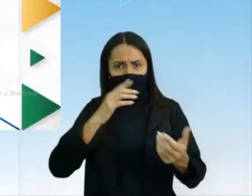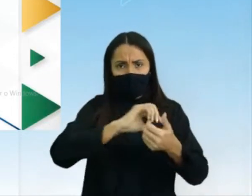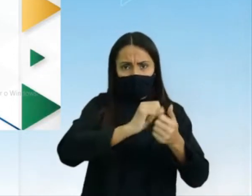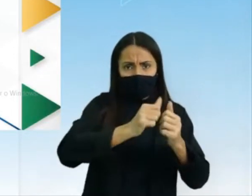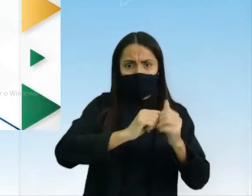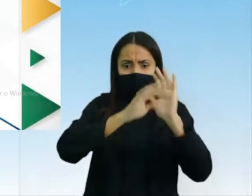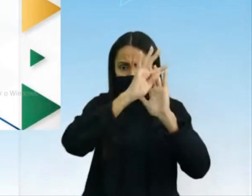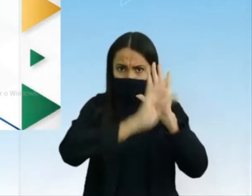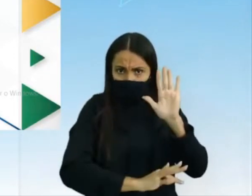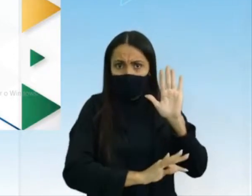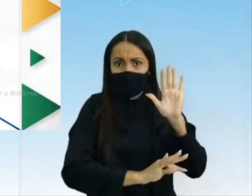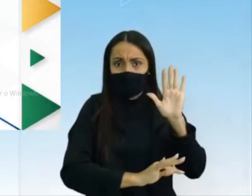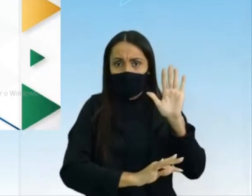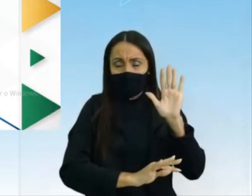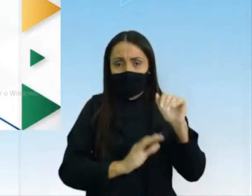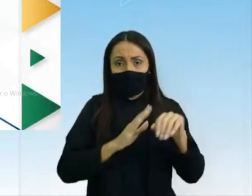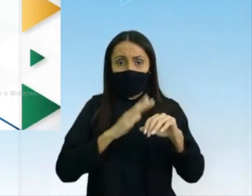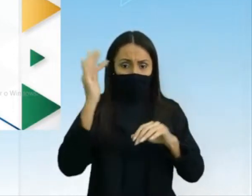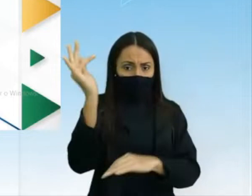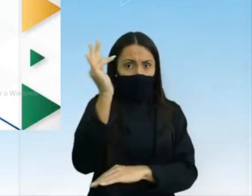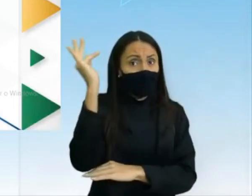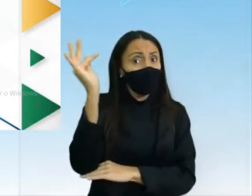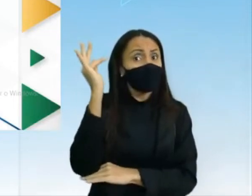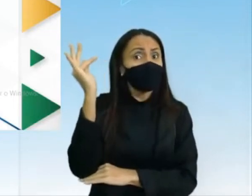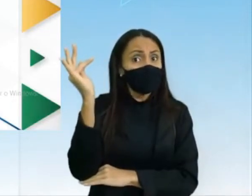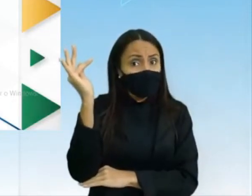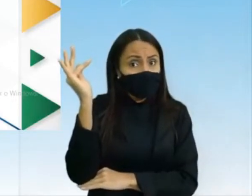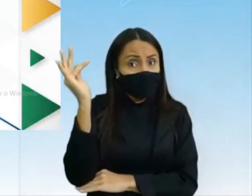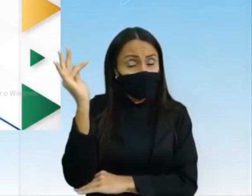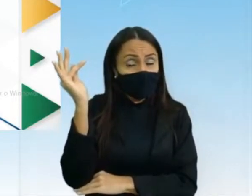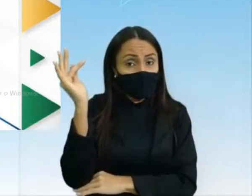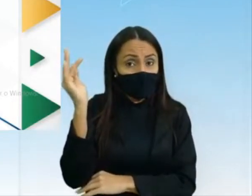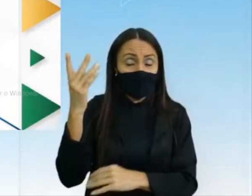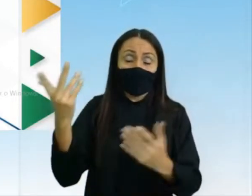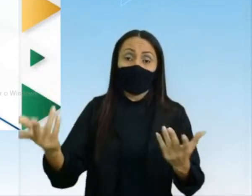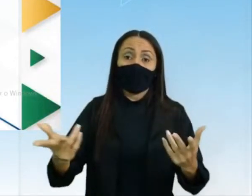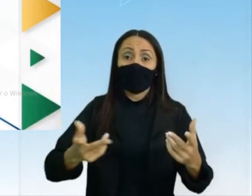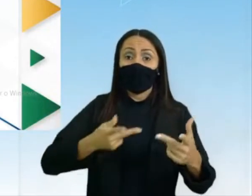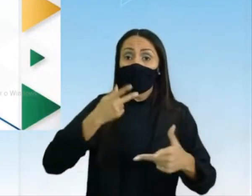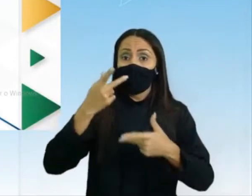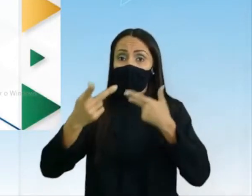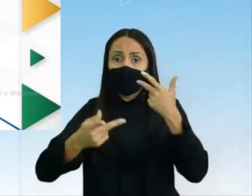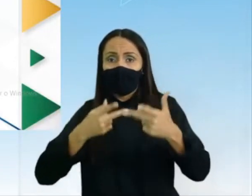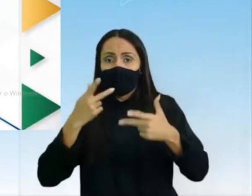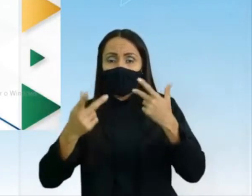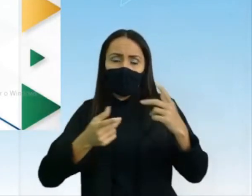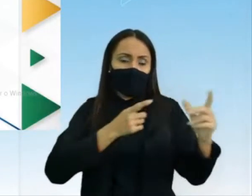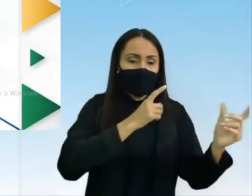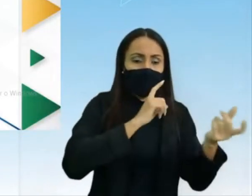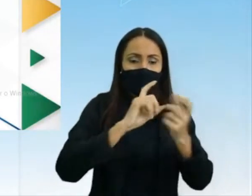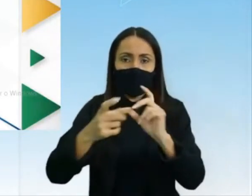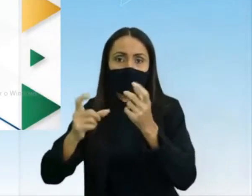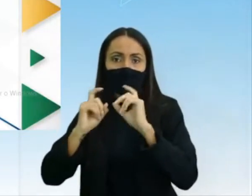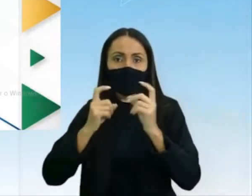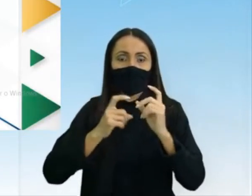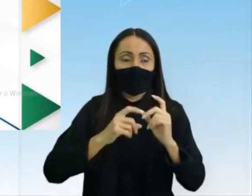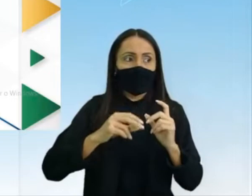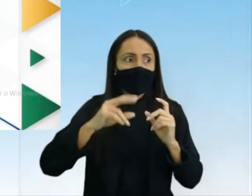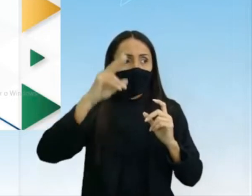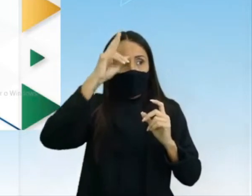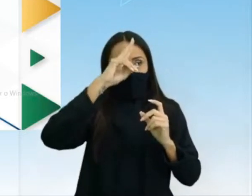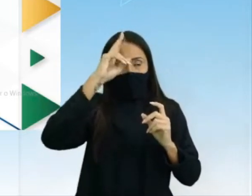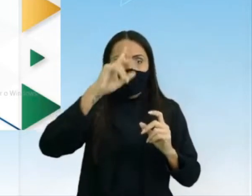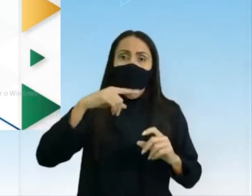um texto mais formal? Um texto oral do tipo debate, certo? Lembrar que se